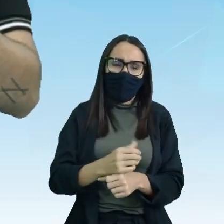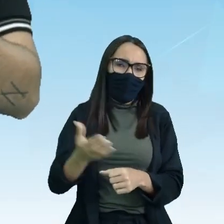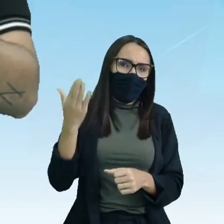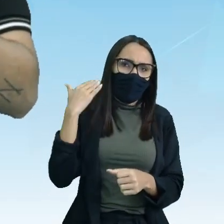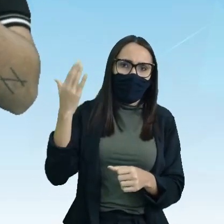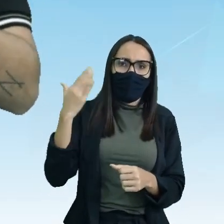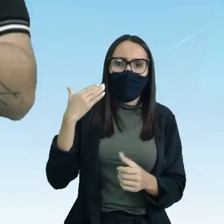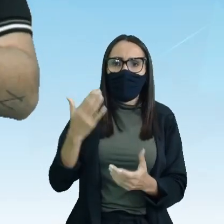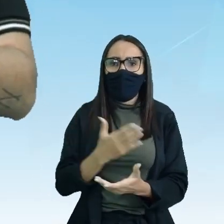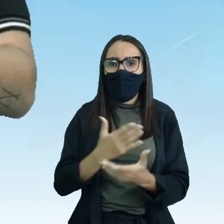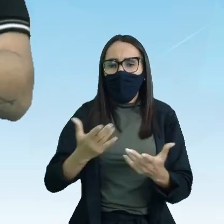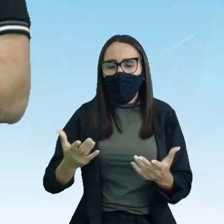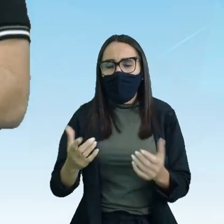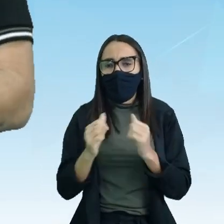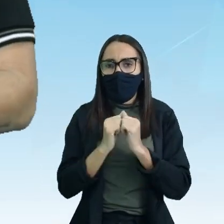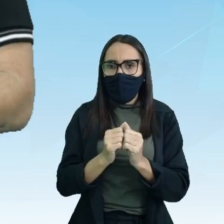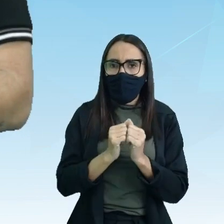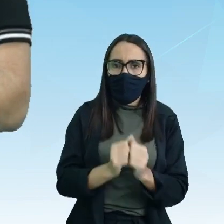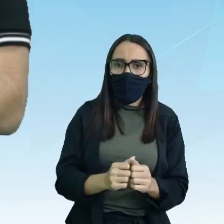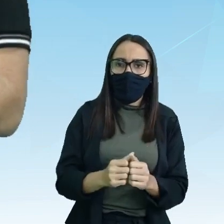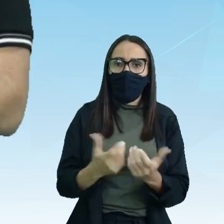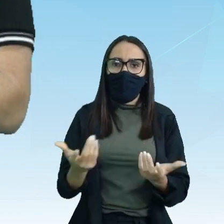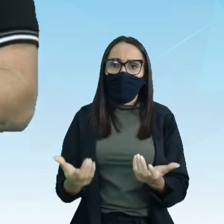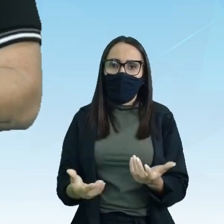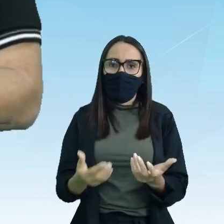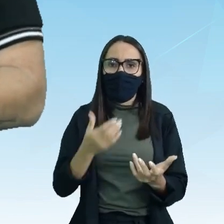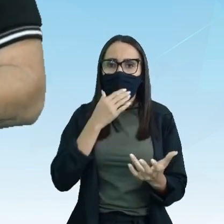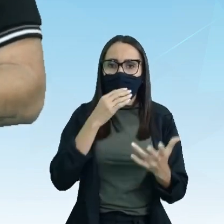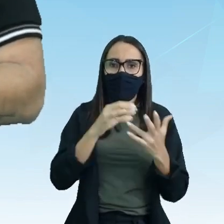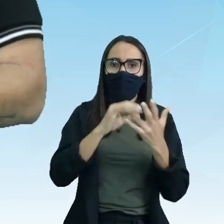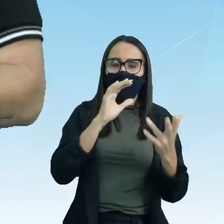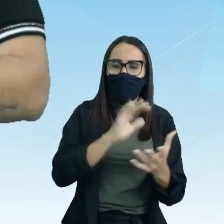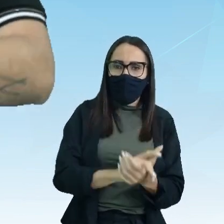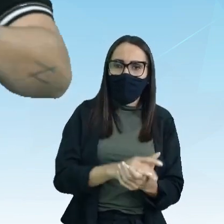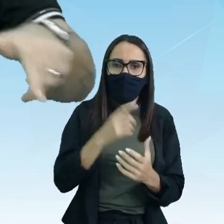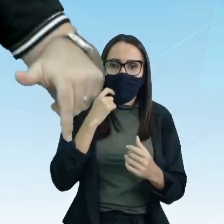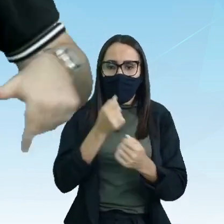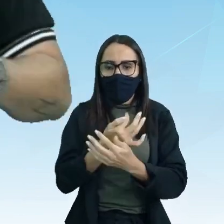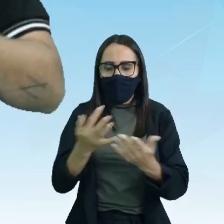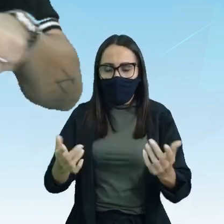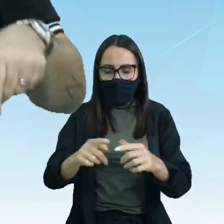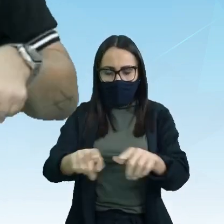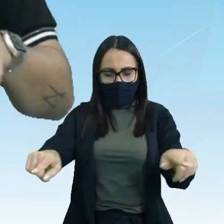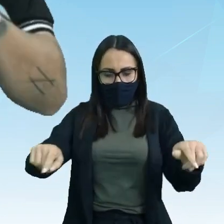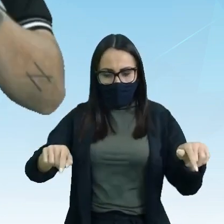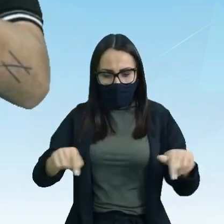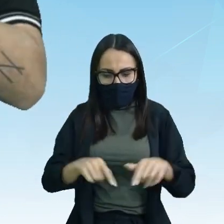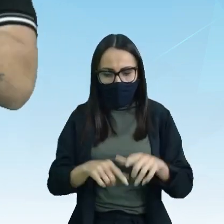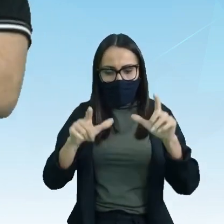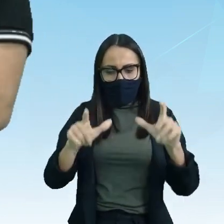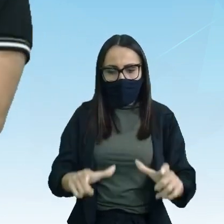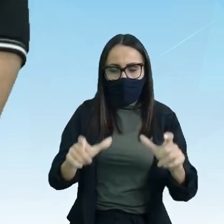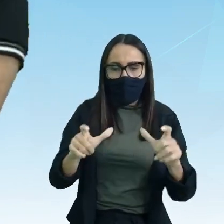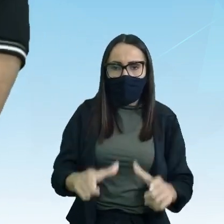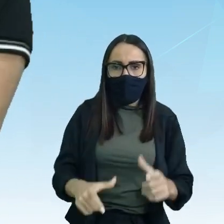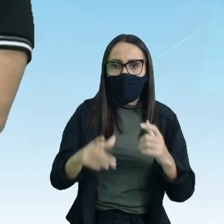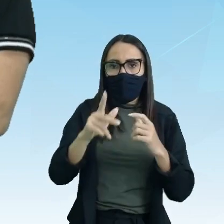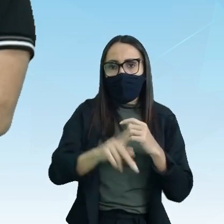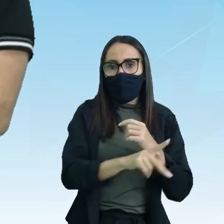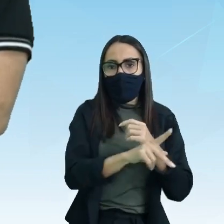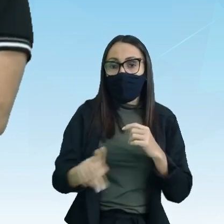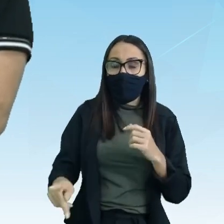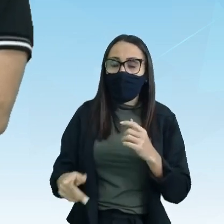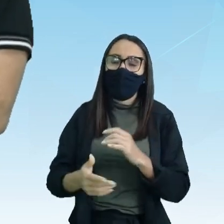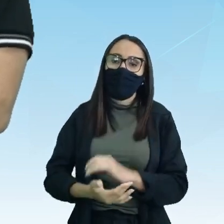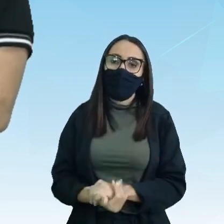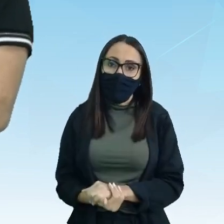Joana Bezerra, junto com seu marido, doaram em 1655 o terreno, ao lugar, né, aos padres capuchinhos. E